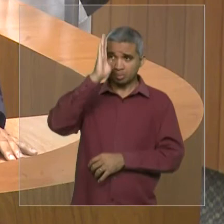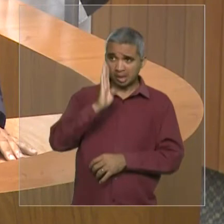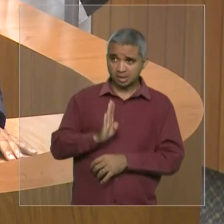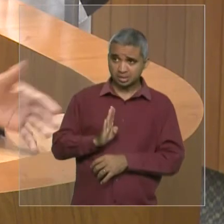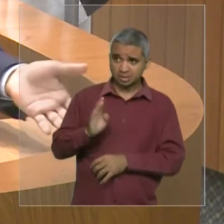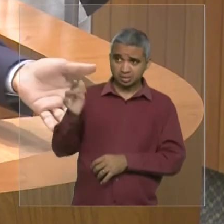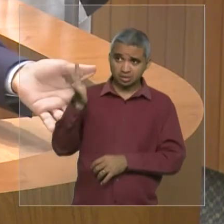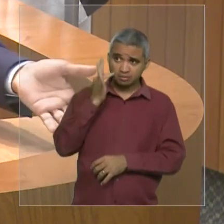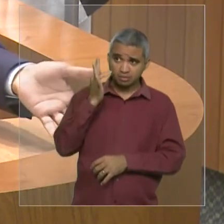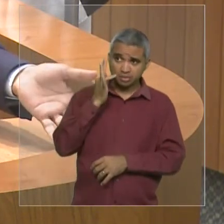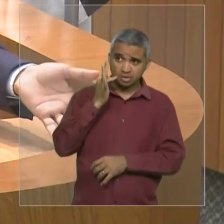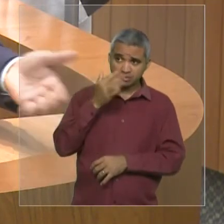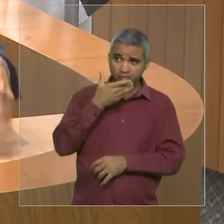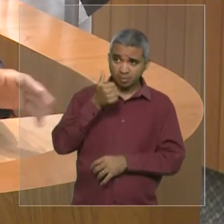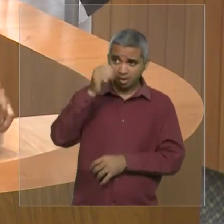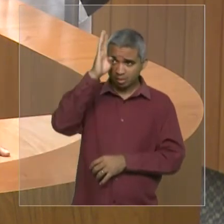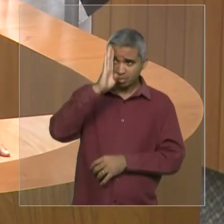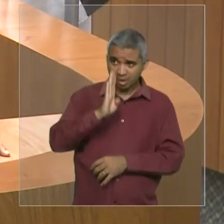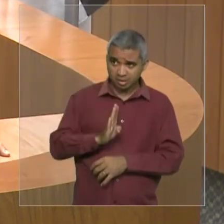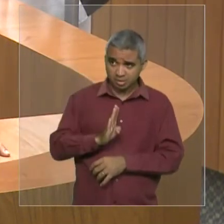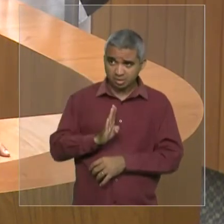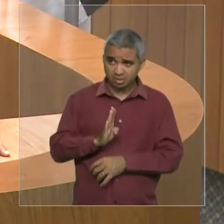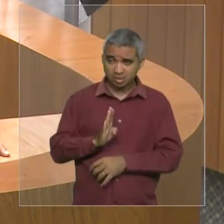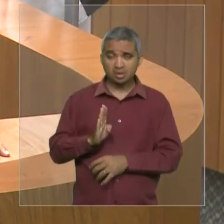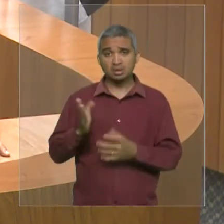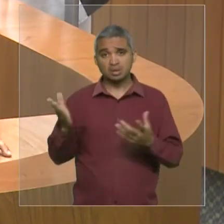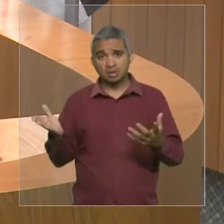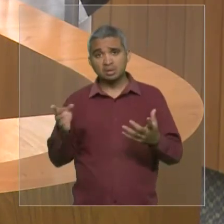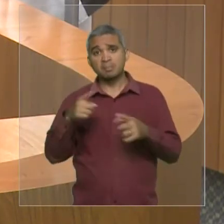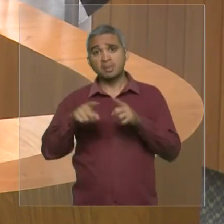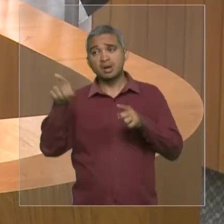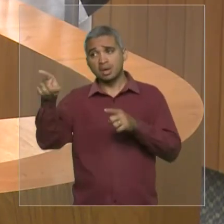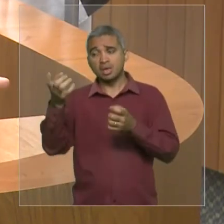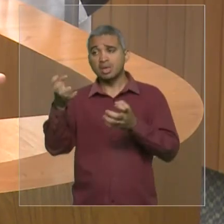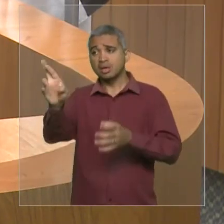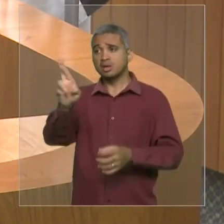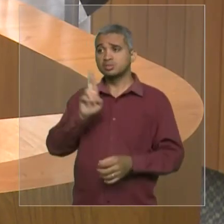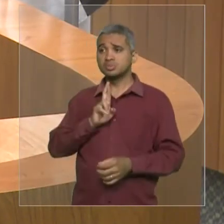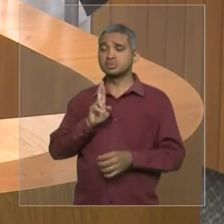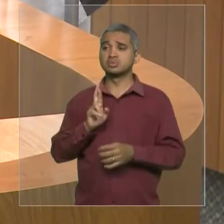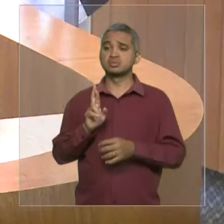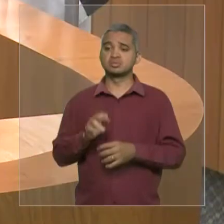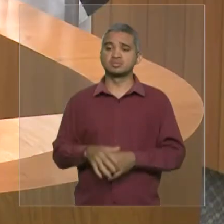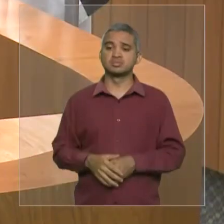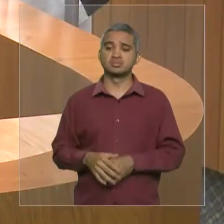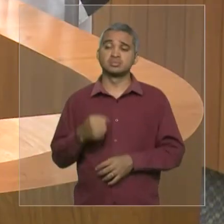o melhor do Maranhão. Só tem um, aí ele pode mentir dizendo que é o melhor do Brasil. Na